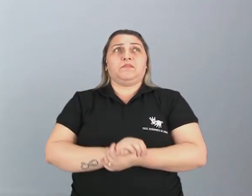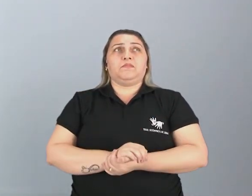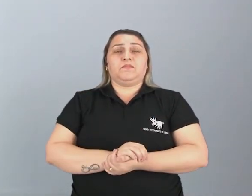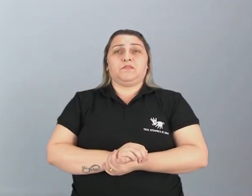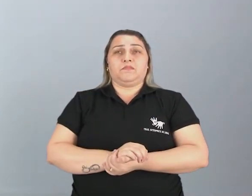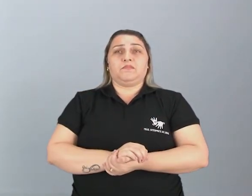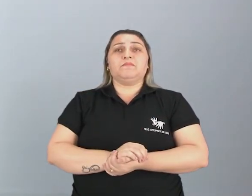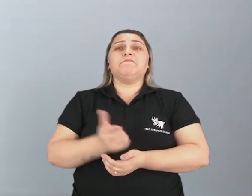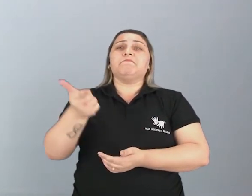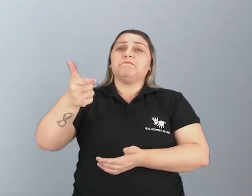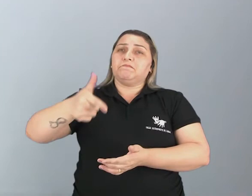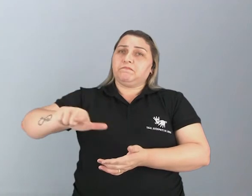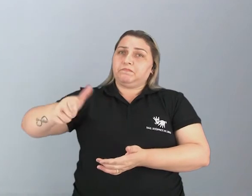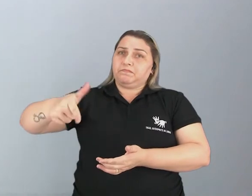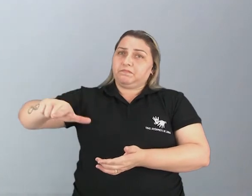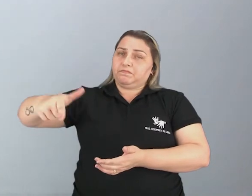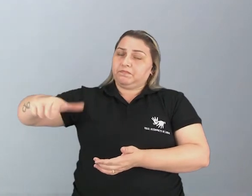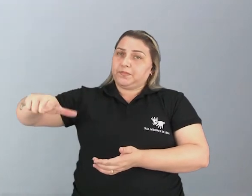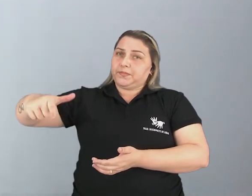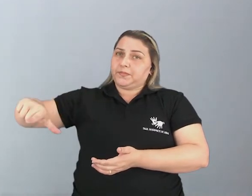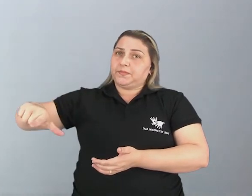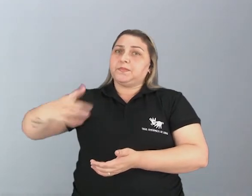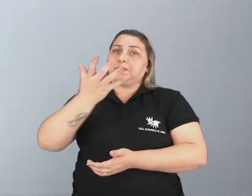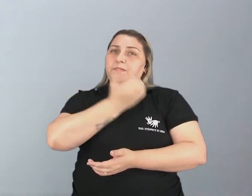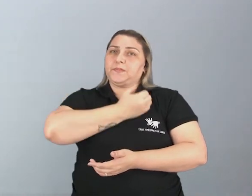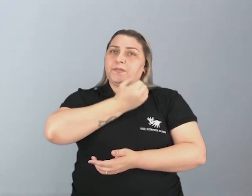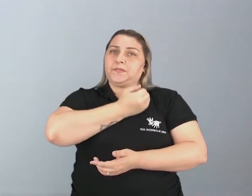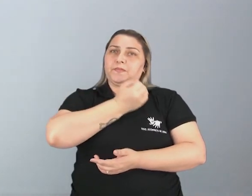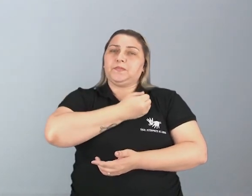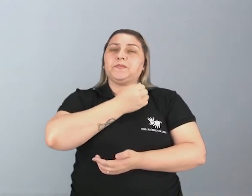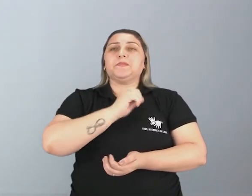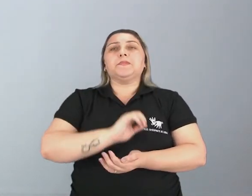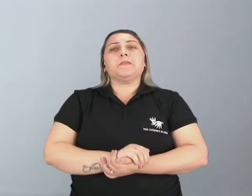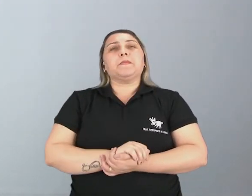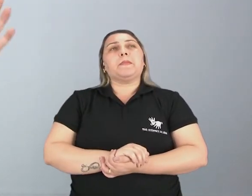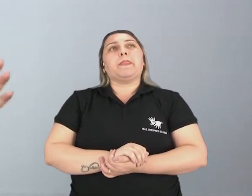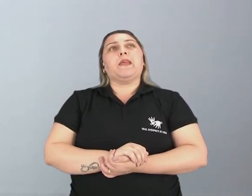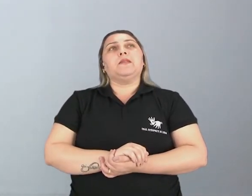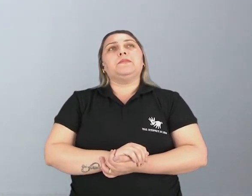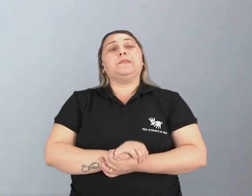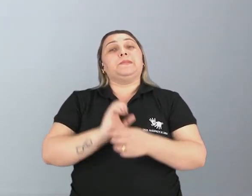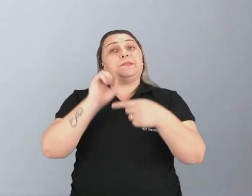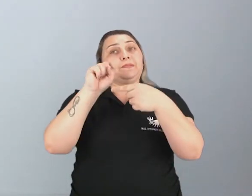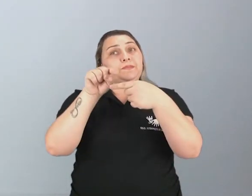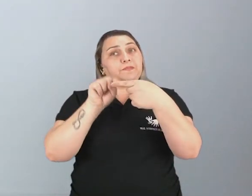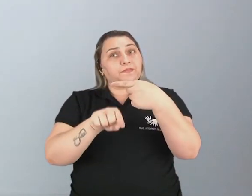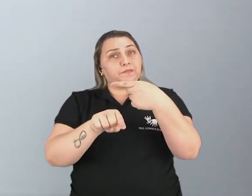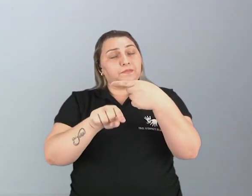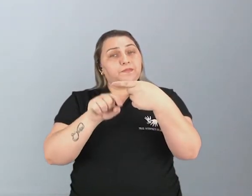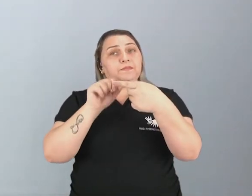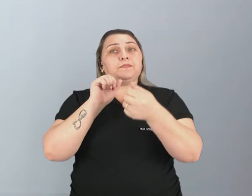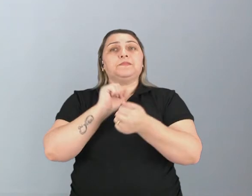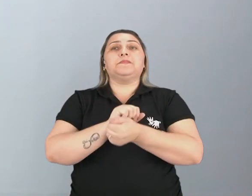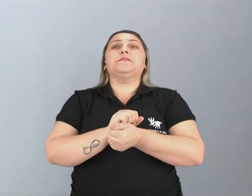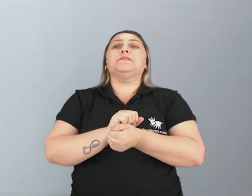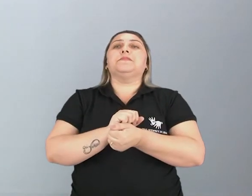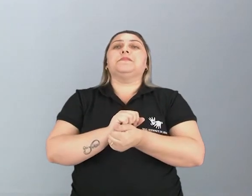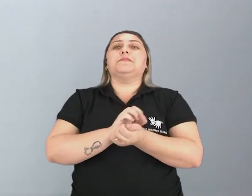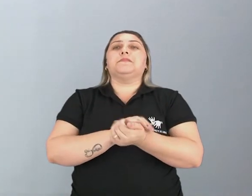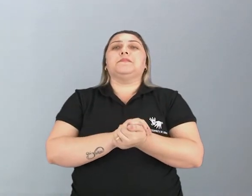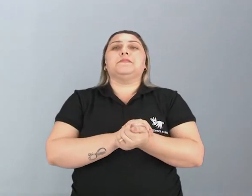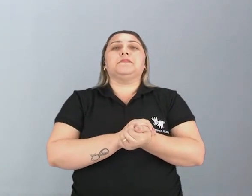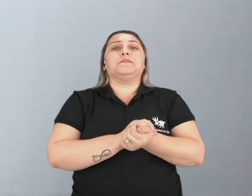uma repetição, né, de números, né, que ele vai dar aí uma divisão infinita,